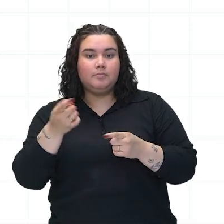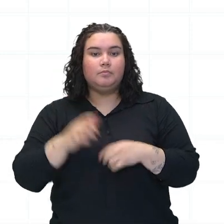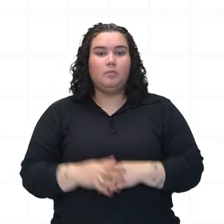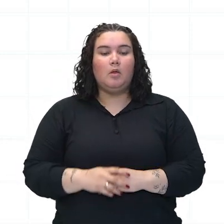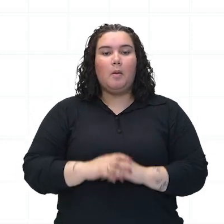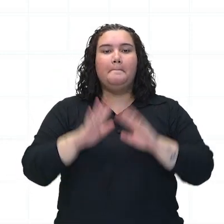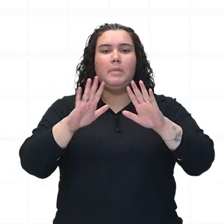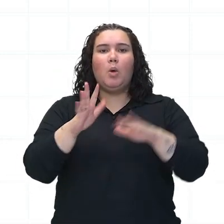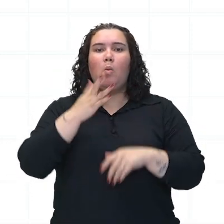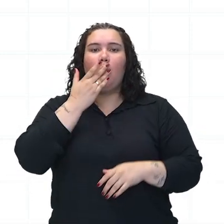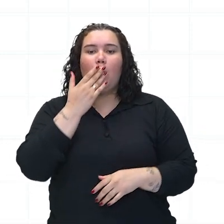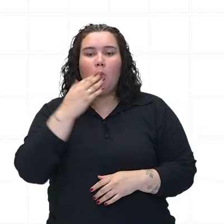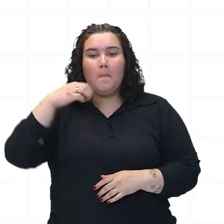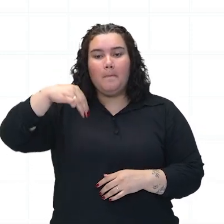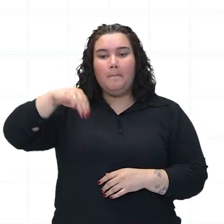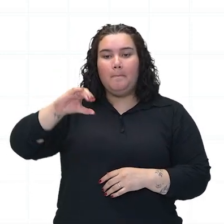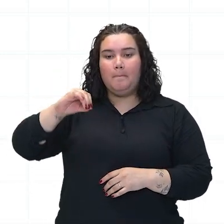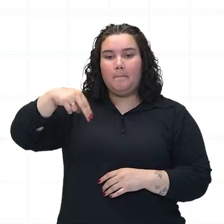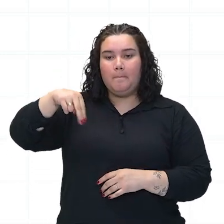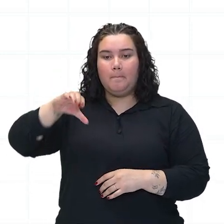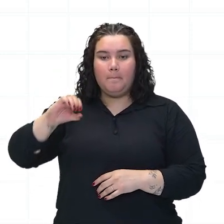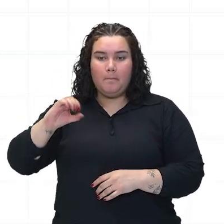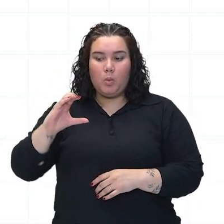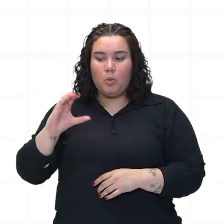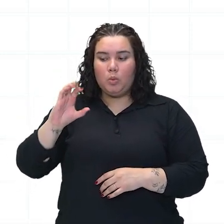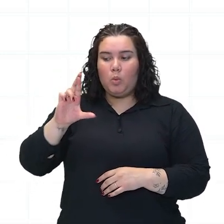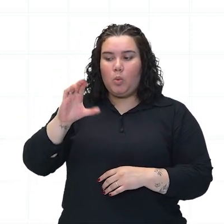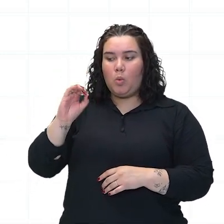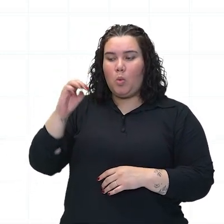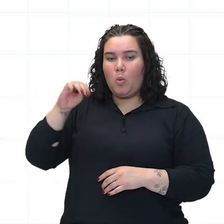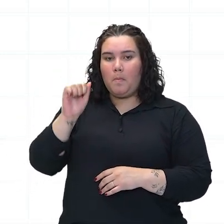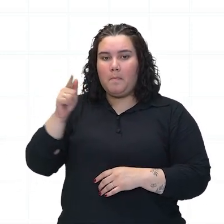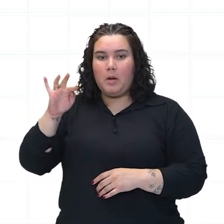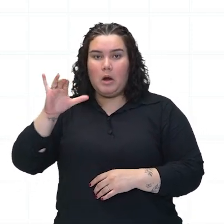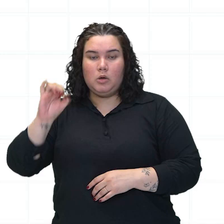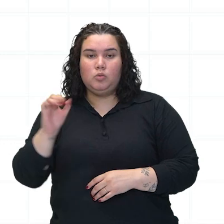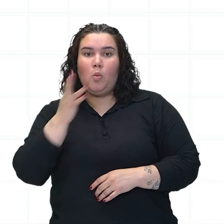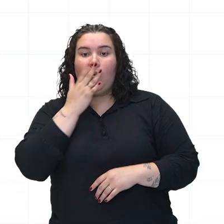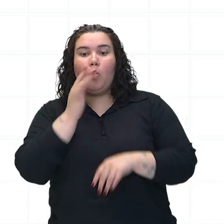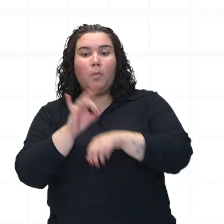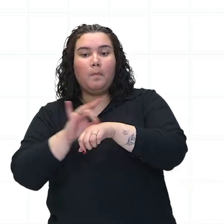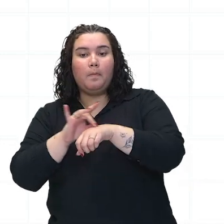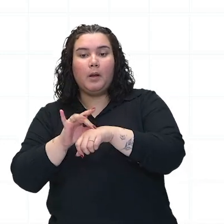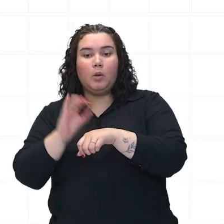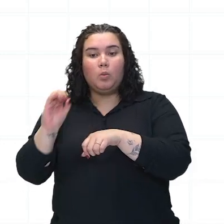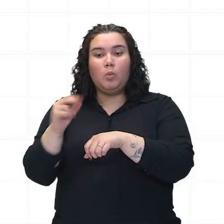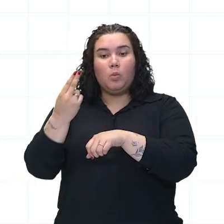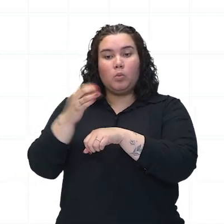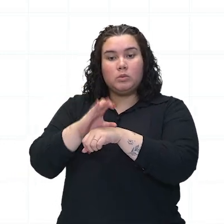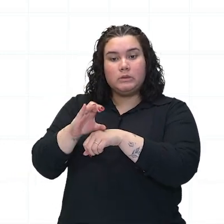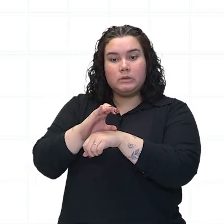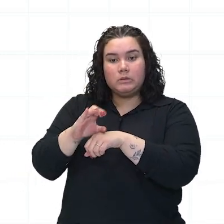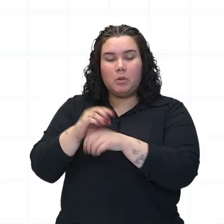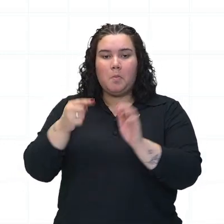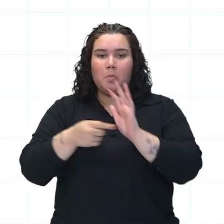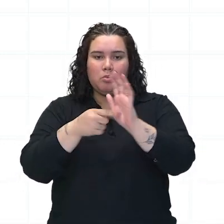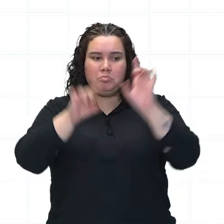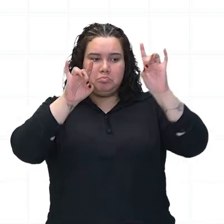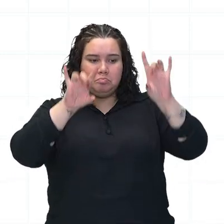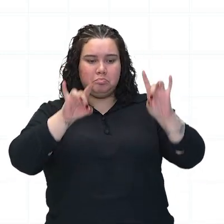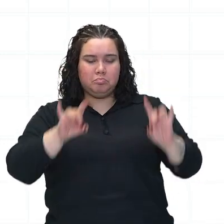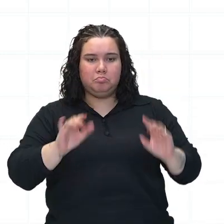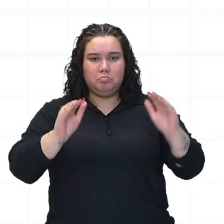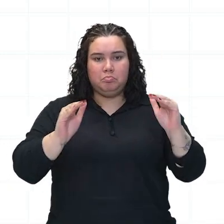E quando falamos do monocromático, pode ser o preto ou o cinza, que pode estar relembrando ali a questão da